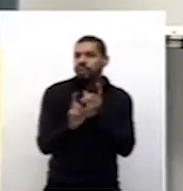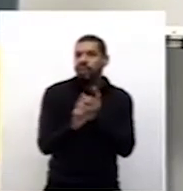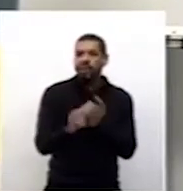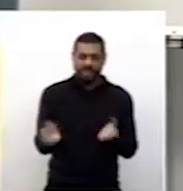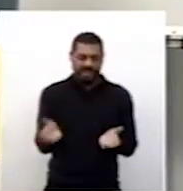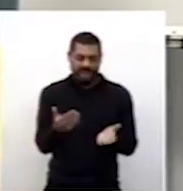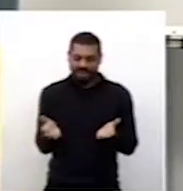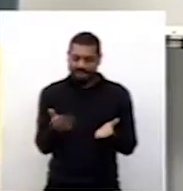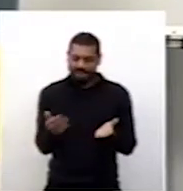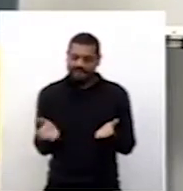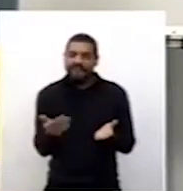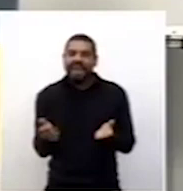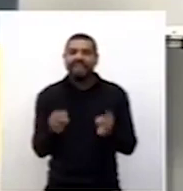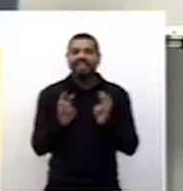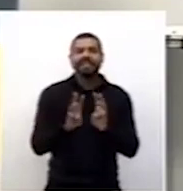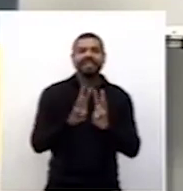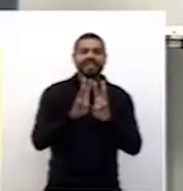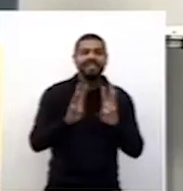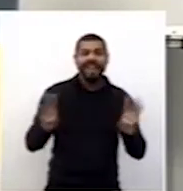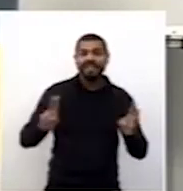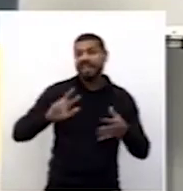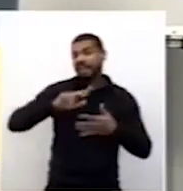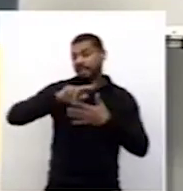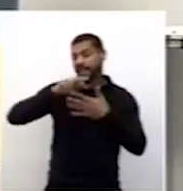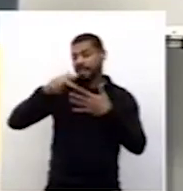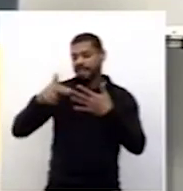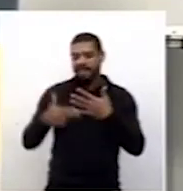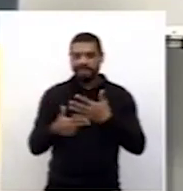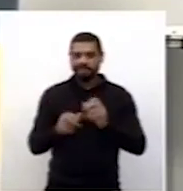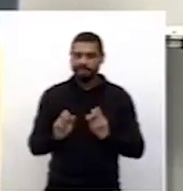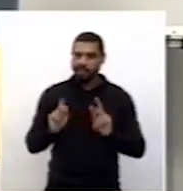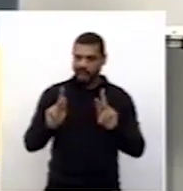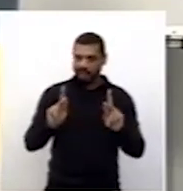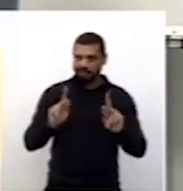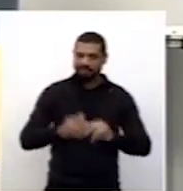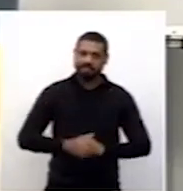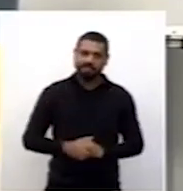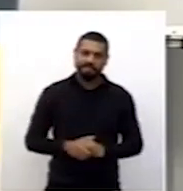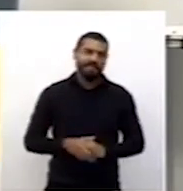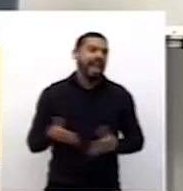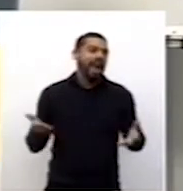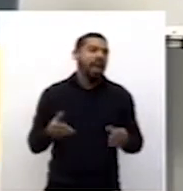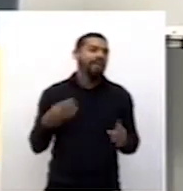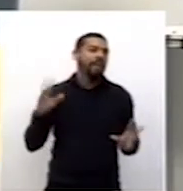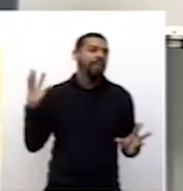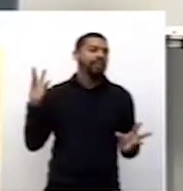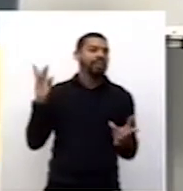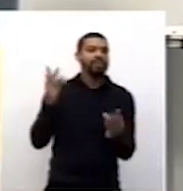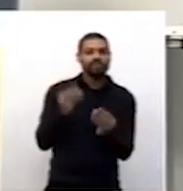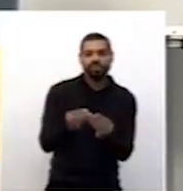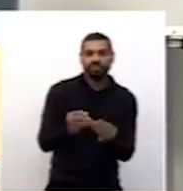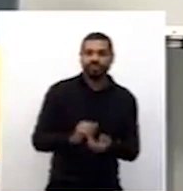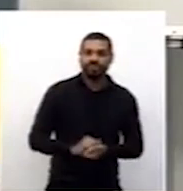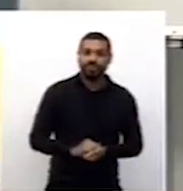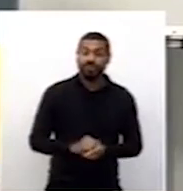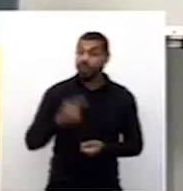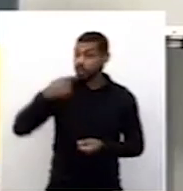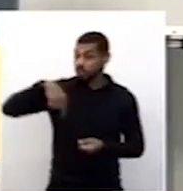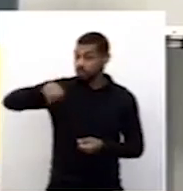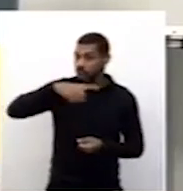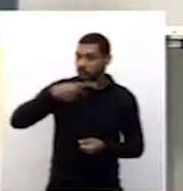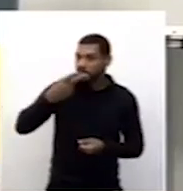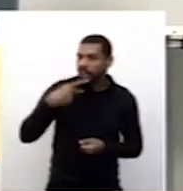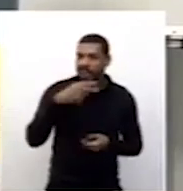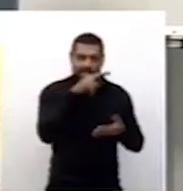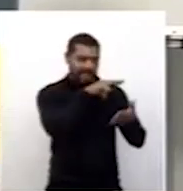em revistas, em websites e por aí vai, ok? Então, vamos recapitular a nossa aula de hoje? Nós fizemos